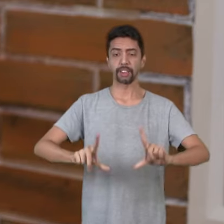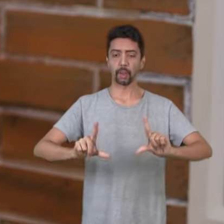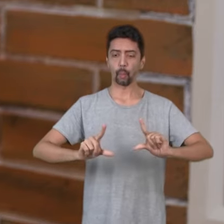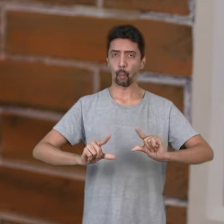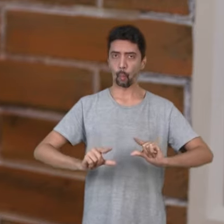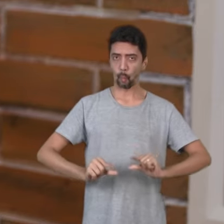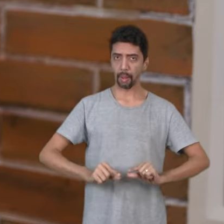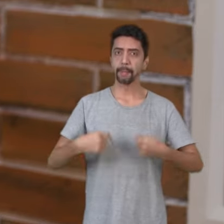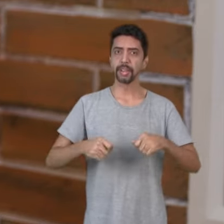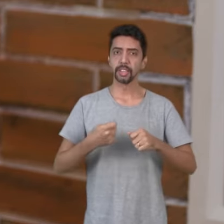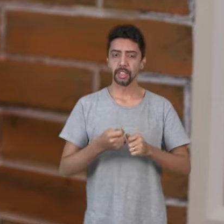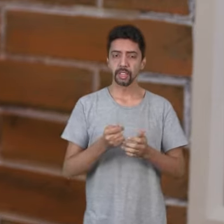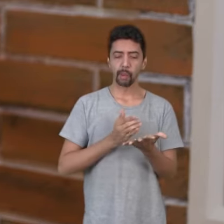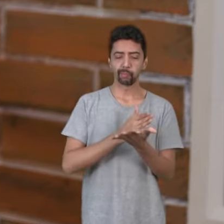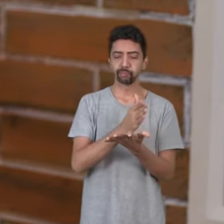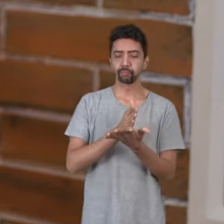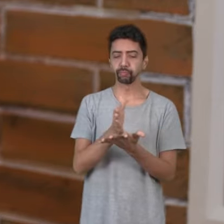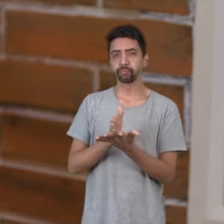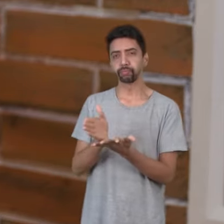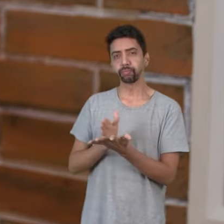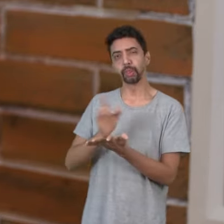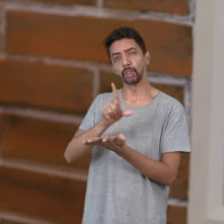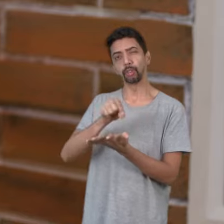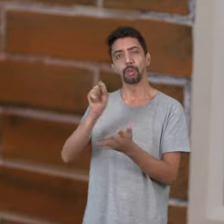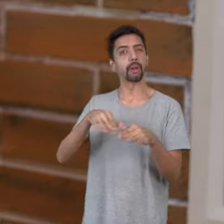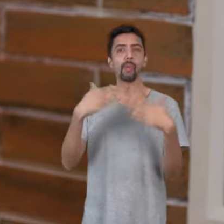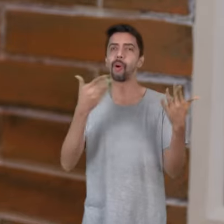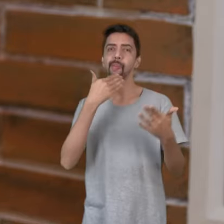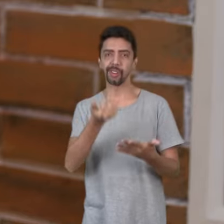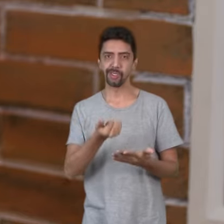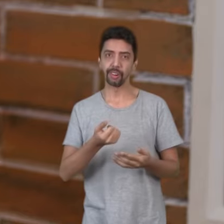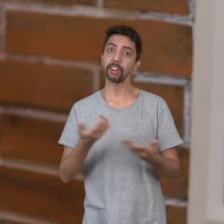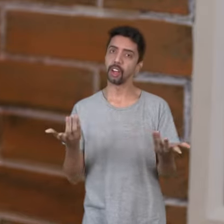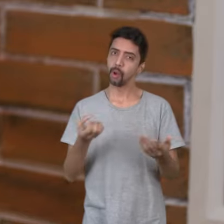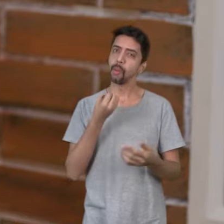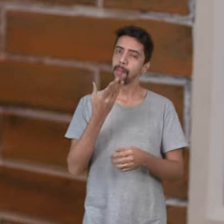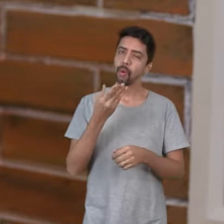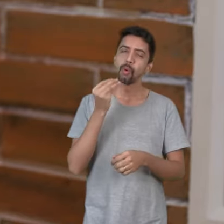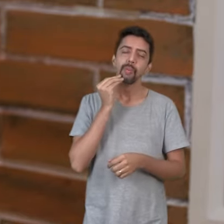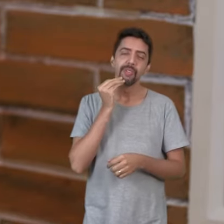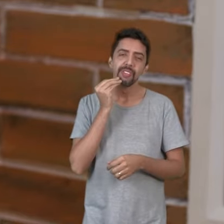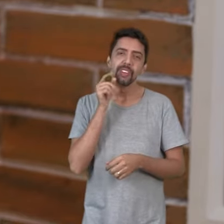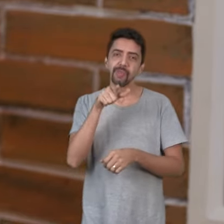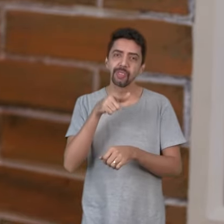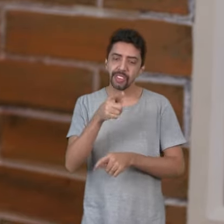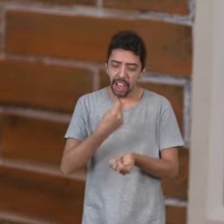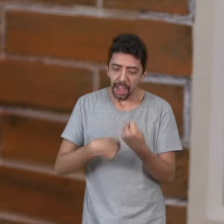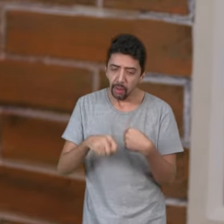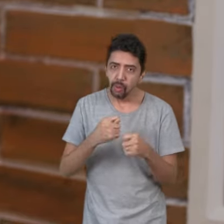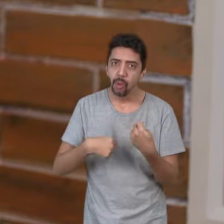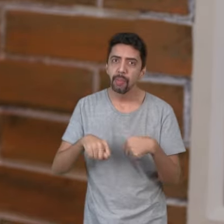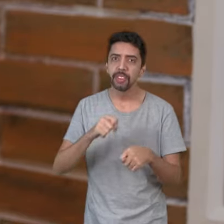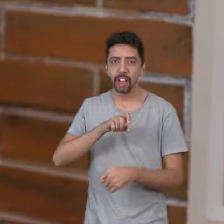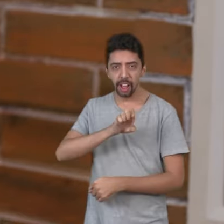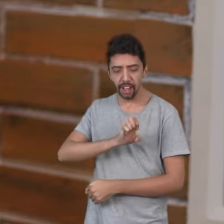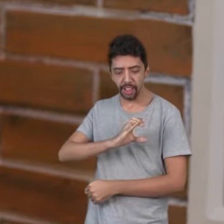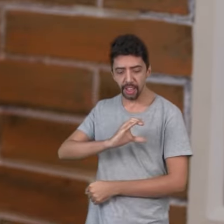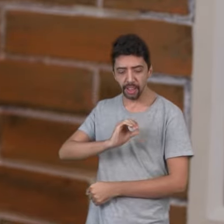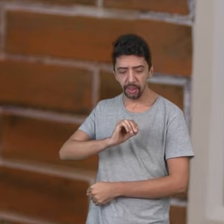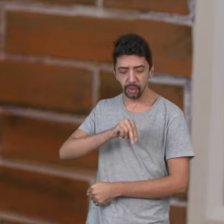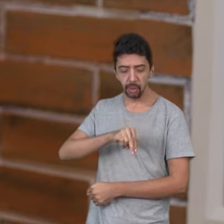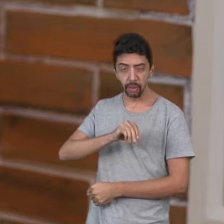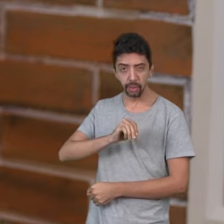por alternativas. Está aí uma boa oportunidade para economizar. E no canal Dinheiro à Vista a gente fala exatamente